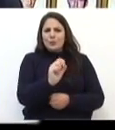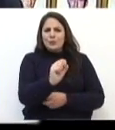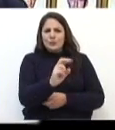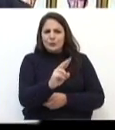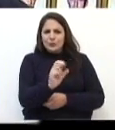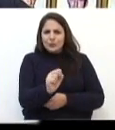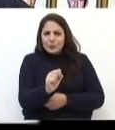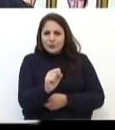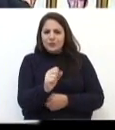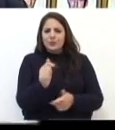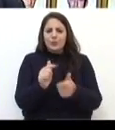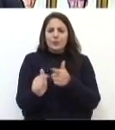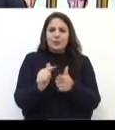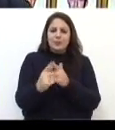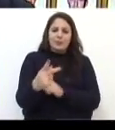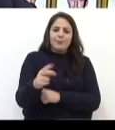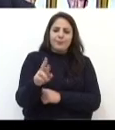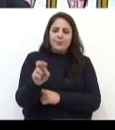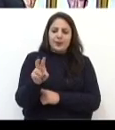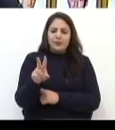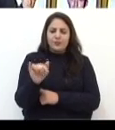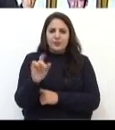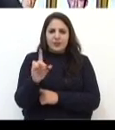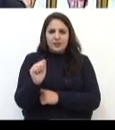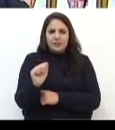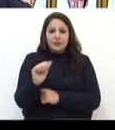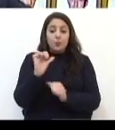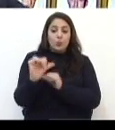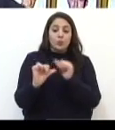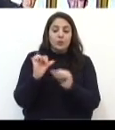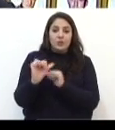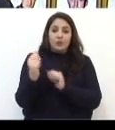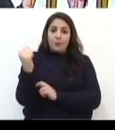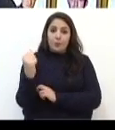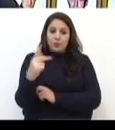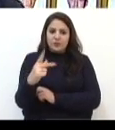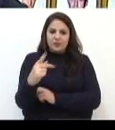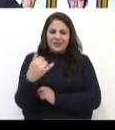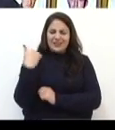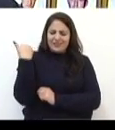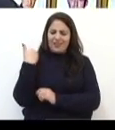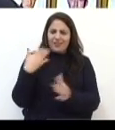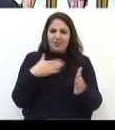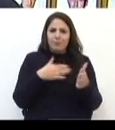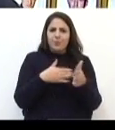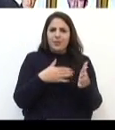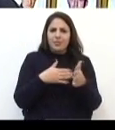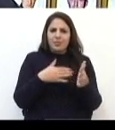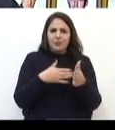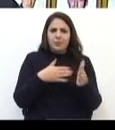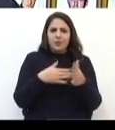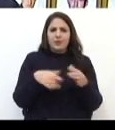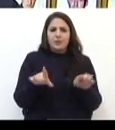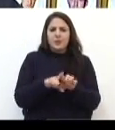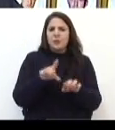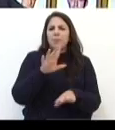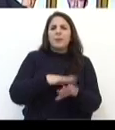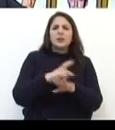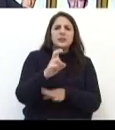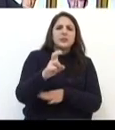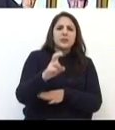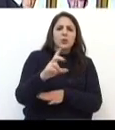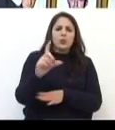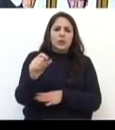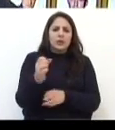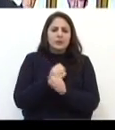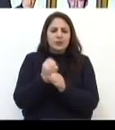quebradeira da Previdência, a questão das mudanças na aposentadoria, uma idade mínima para se aposentar, ou seja, alongar aí mais 5, 10